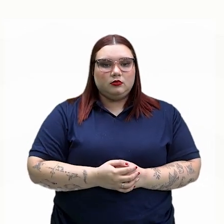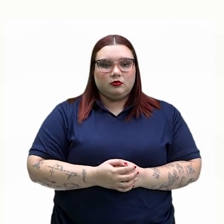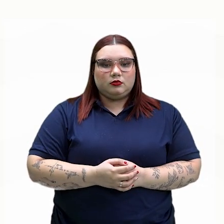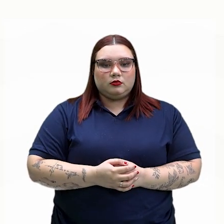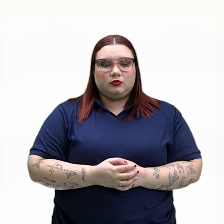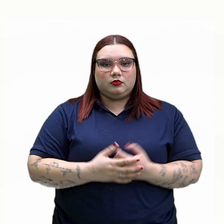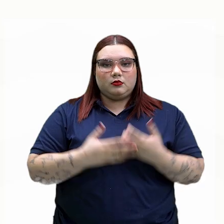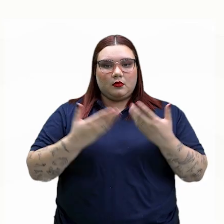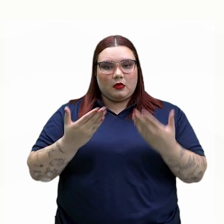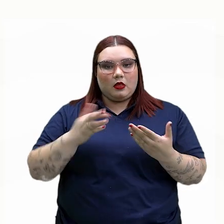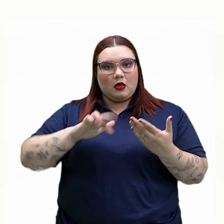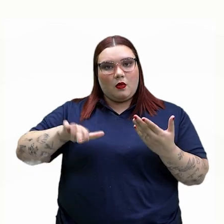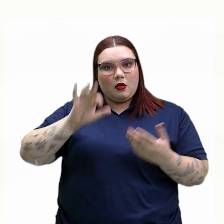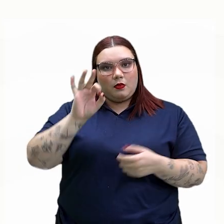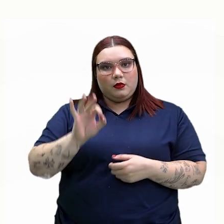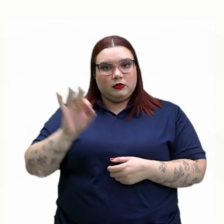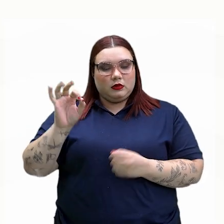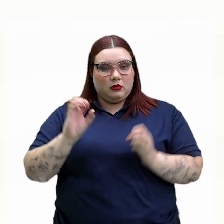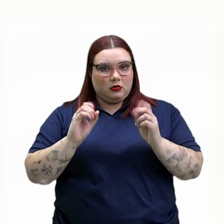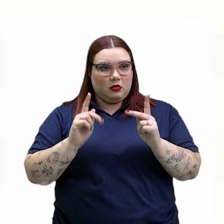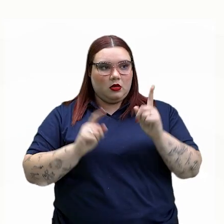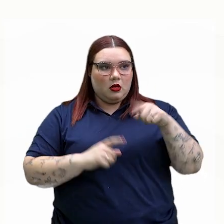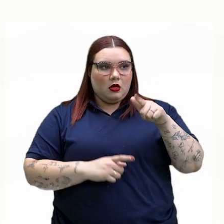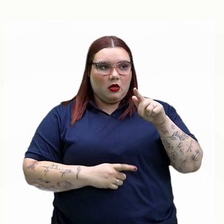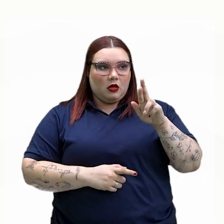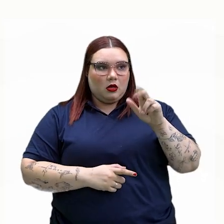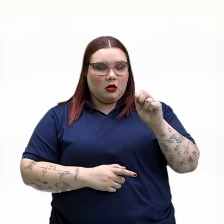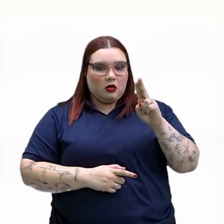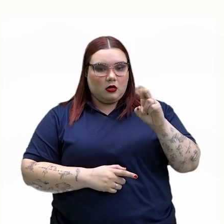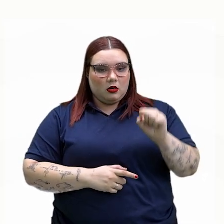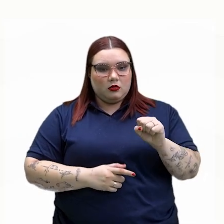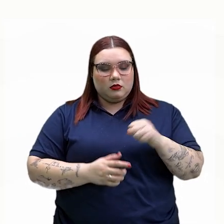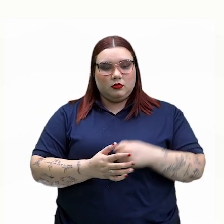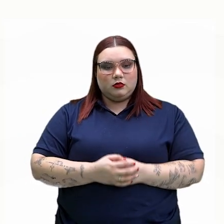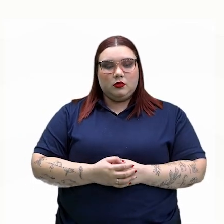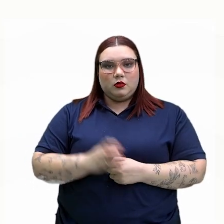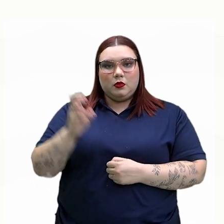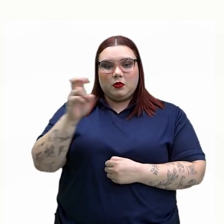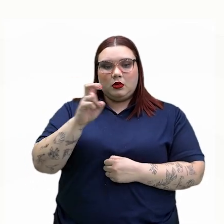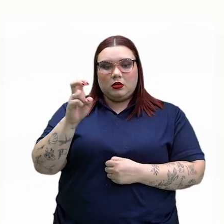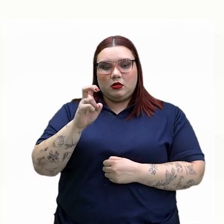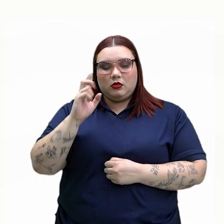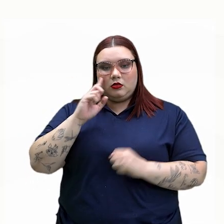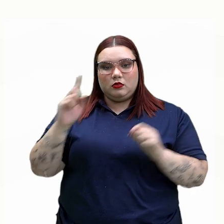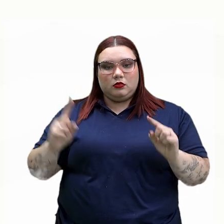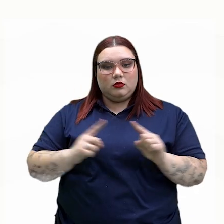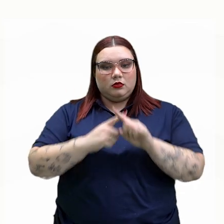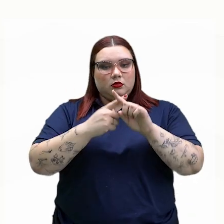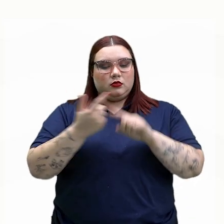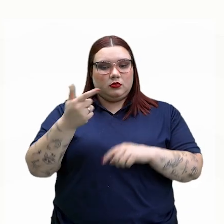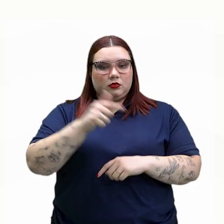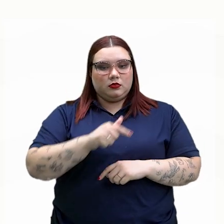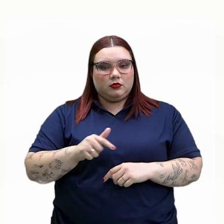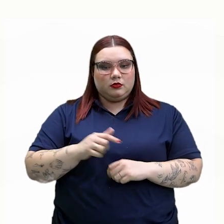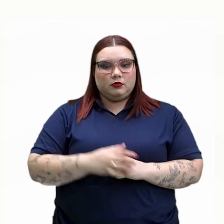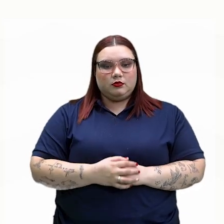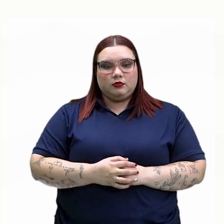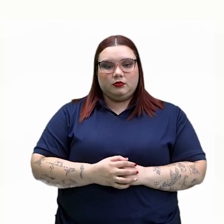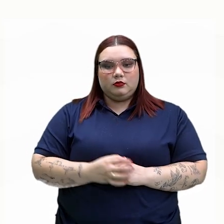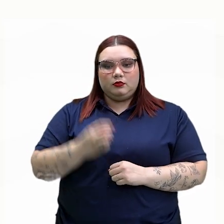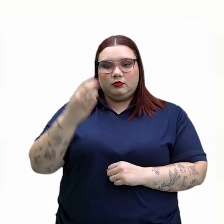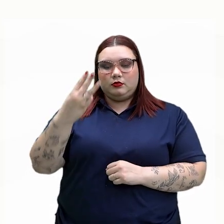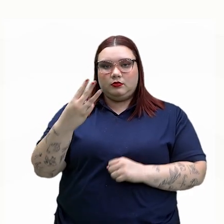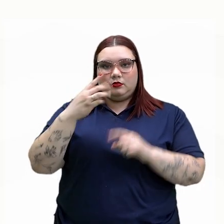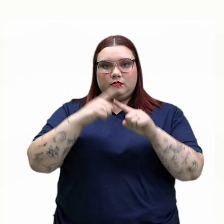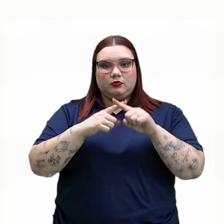graus. Isso não é porcentagem, é graus, tá bom? E aqui, ó, de novo, multiplica fazendo um x. Dá